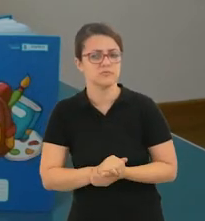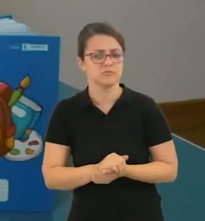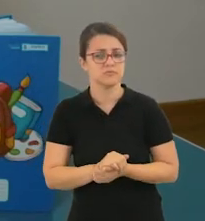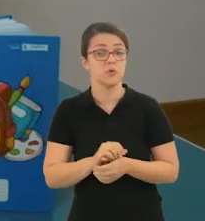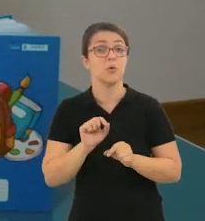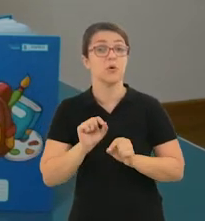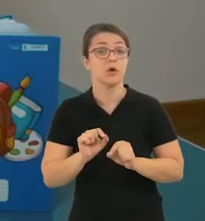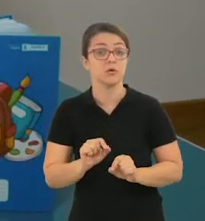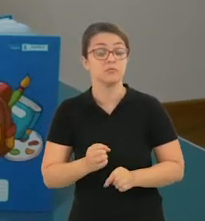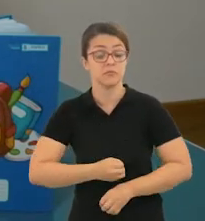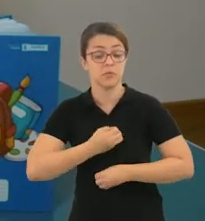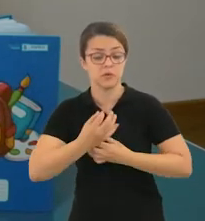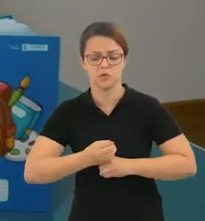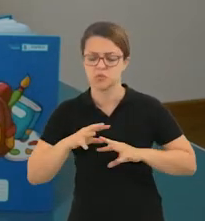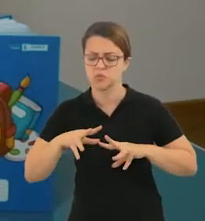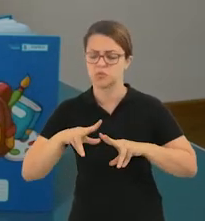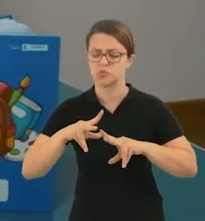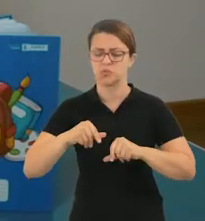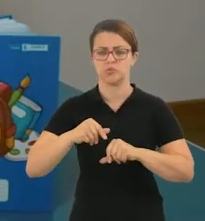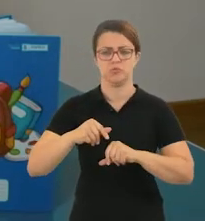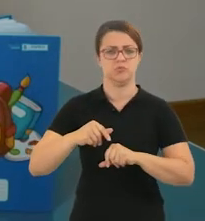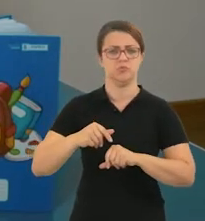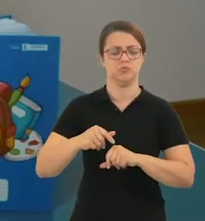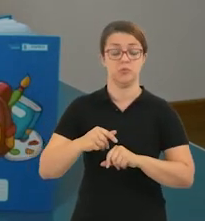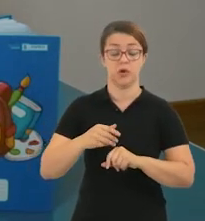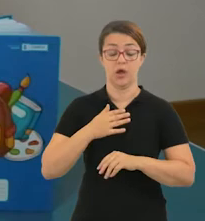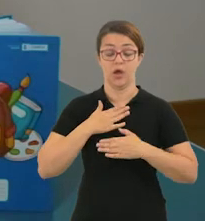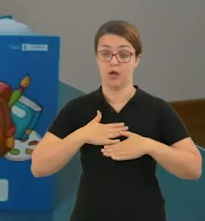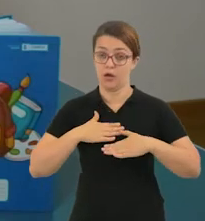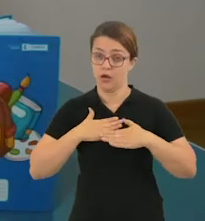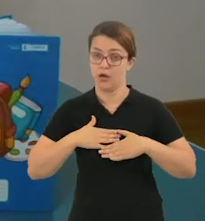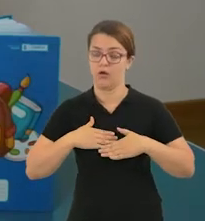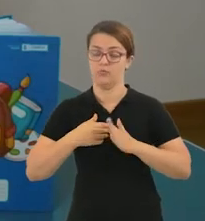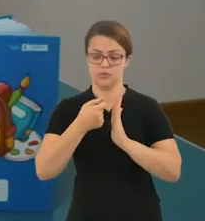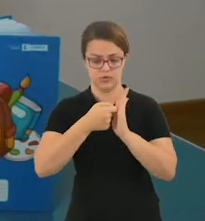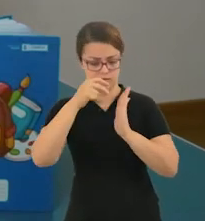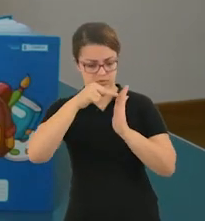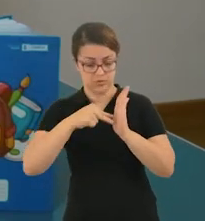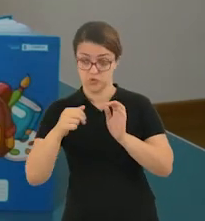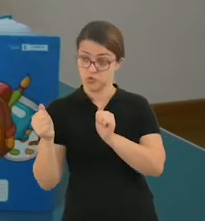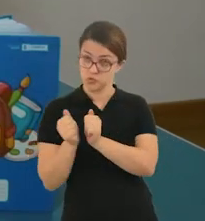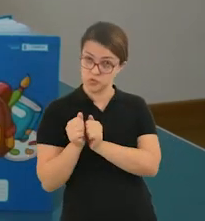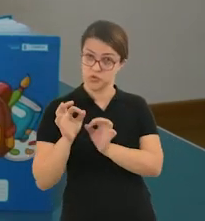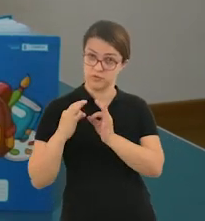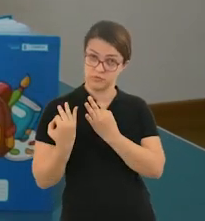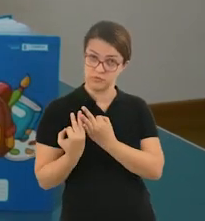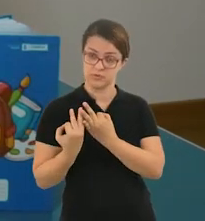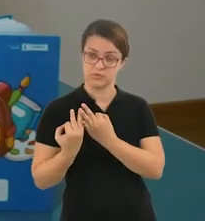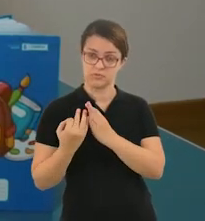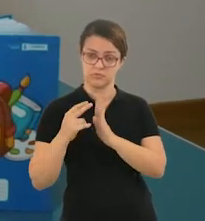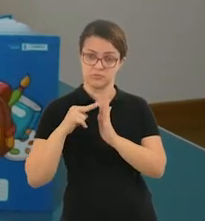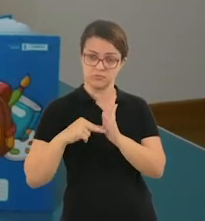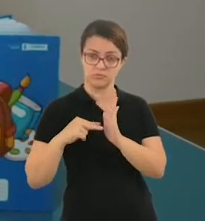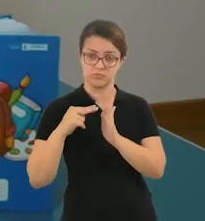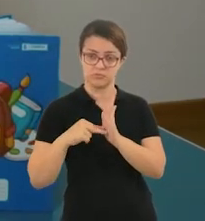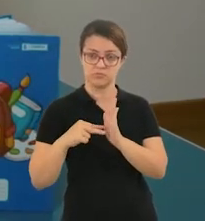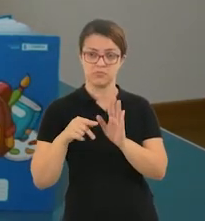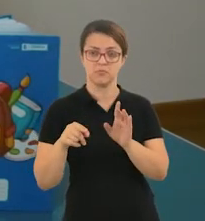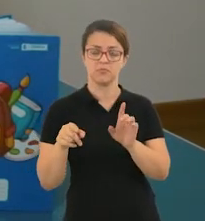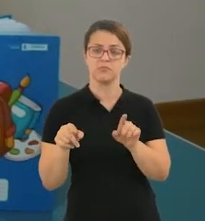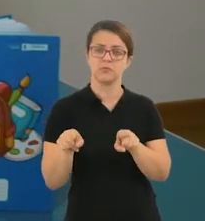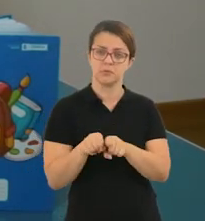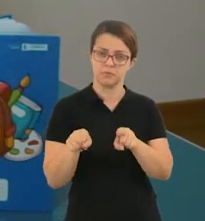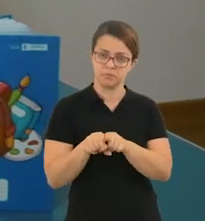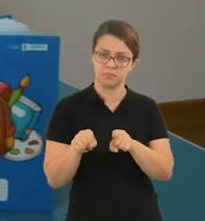tem todas as informações sobre o morcego. Vocês vão ler com calma com a ajuda de um adulto. Se quiserem, pode registrar também